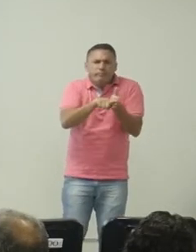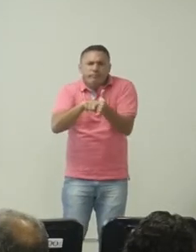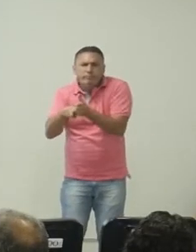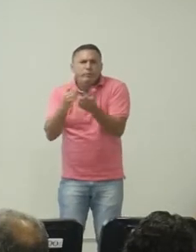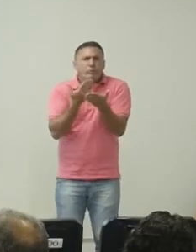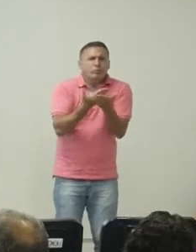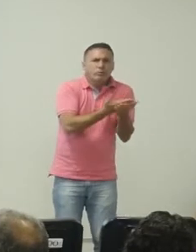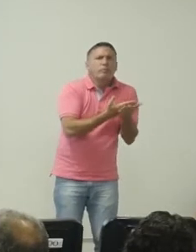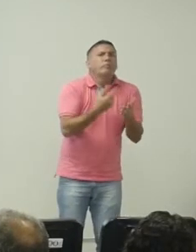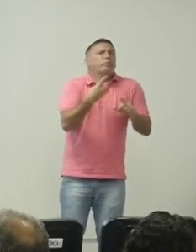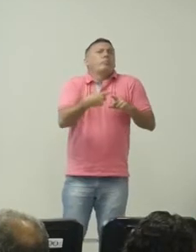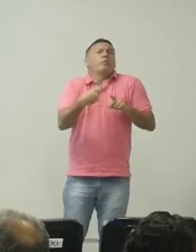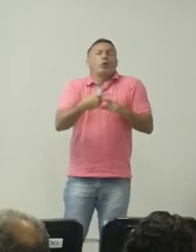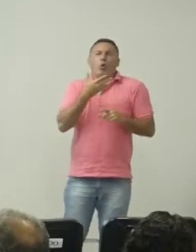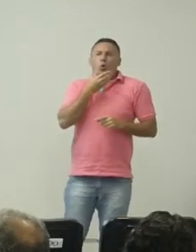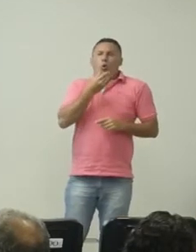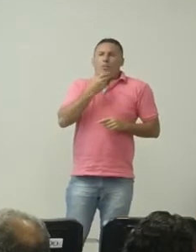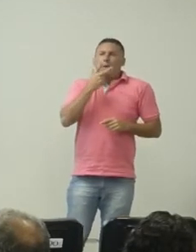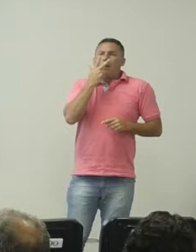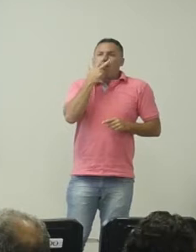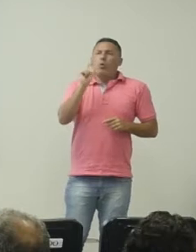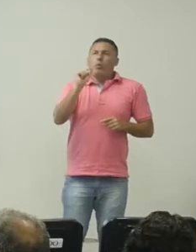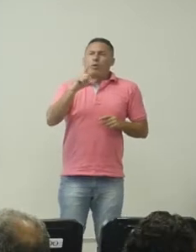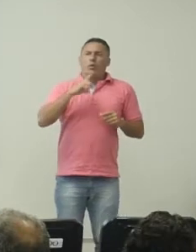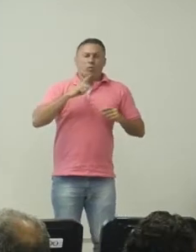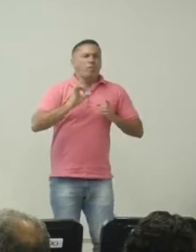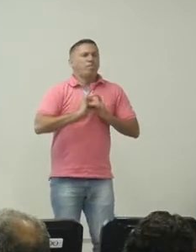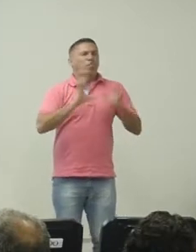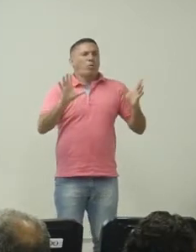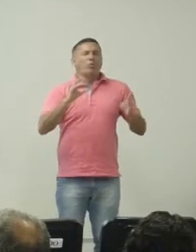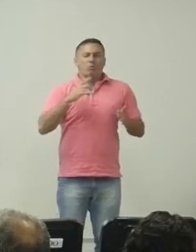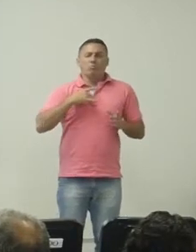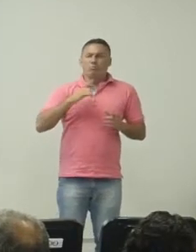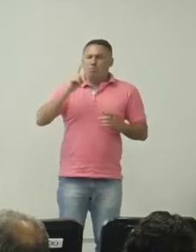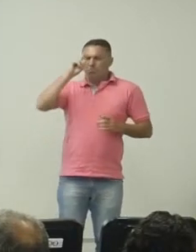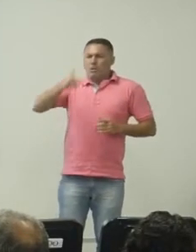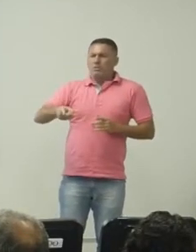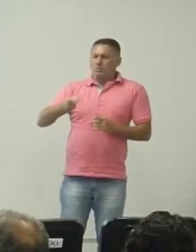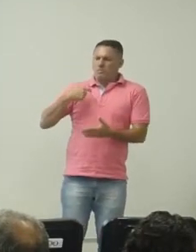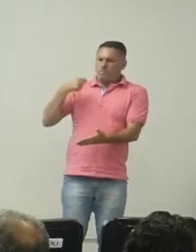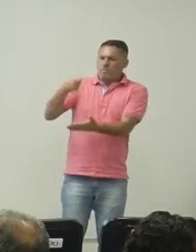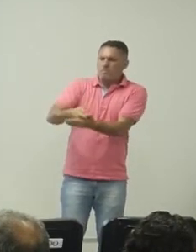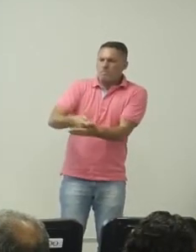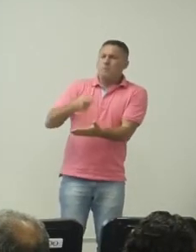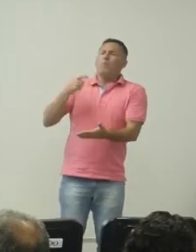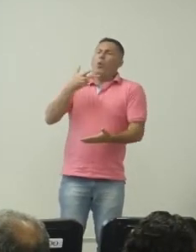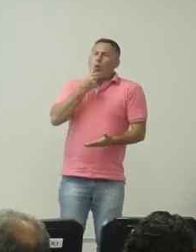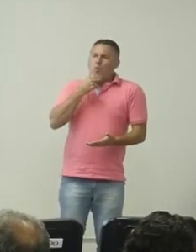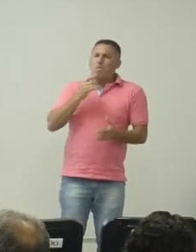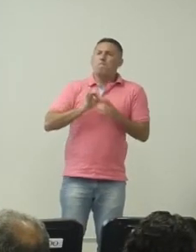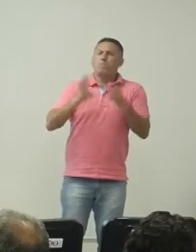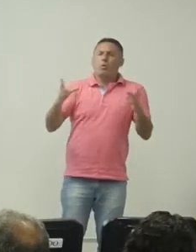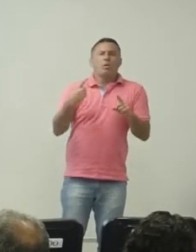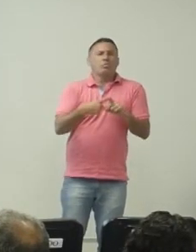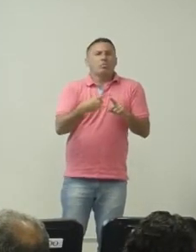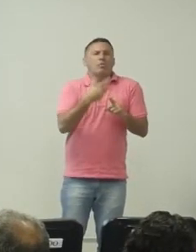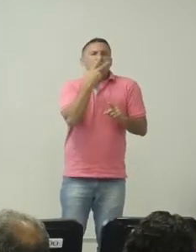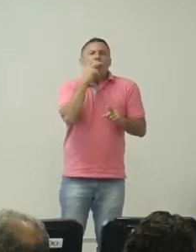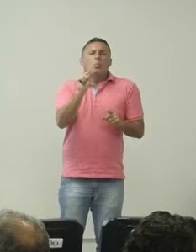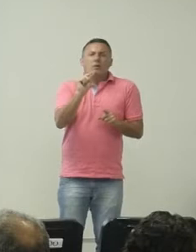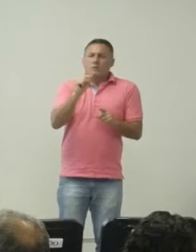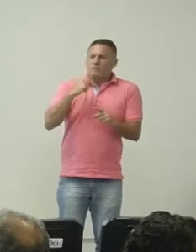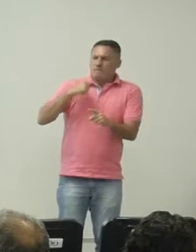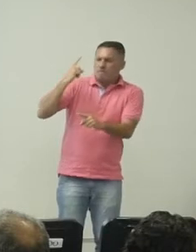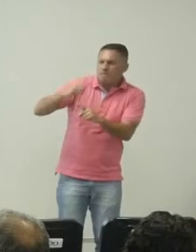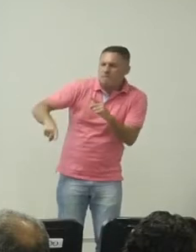o homem, ele se torna autorizado a cometer essa violência. Né? Ou seja, essa violência ela é legitimada, seja para corrigir